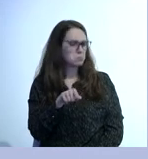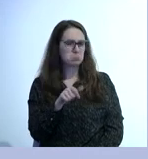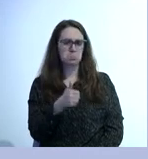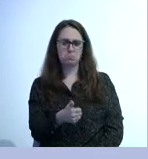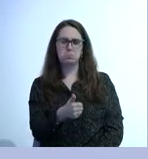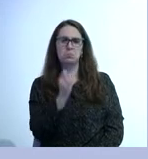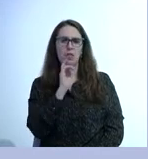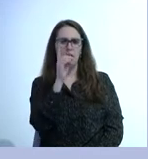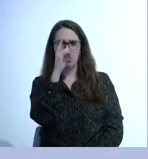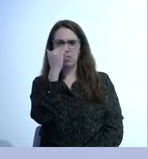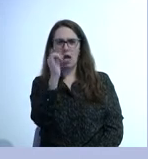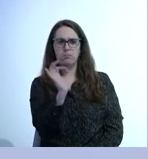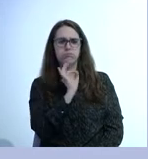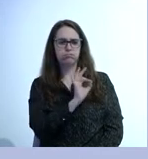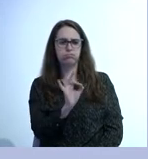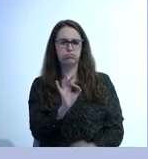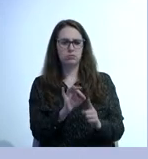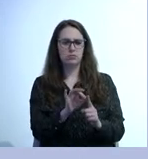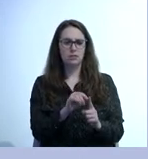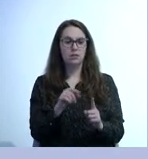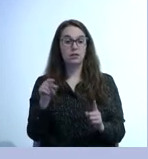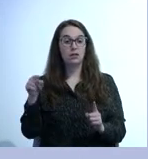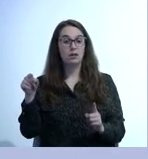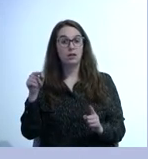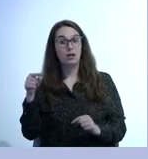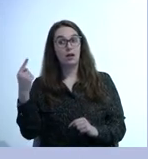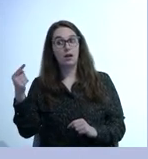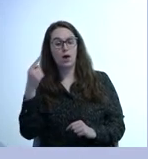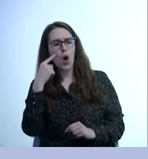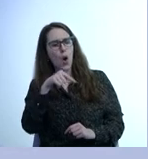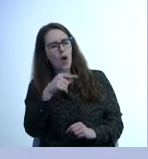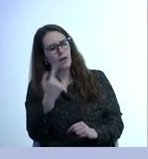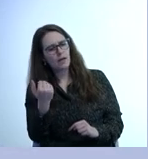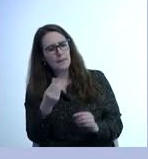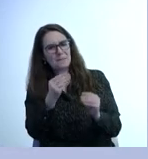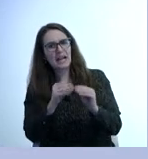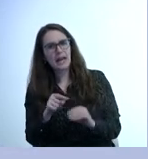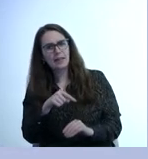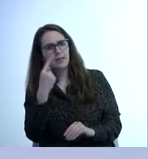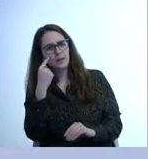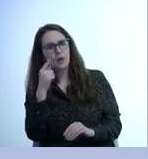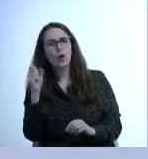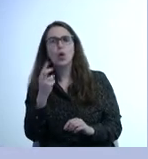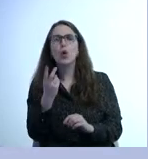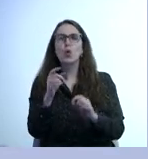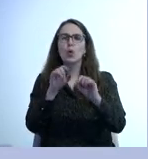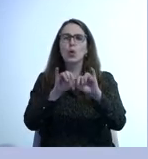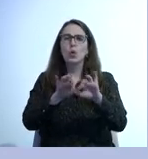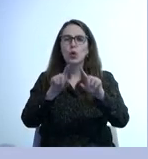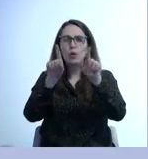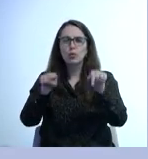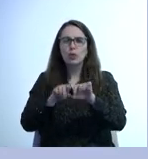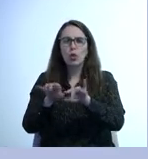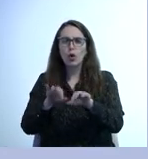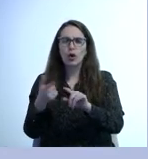ideia, e diz-se a alguém do estúdio, põe isto no computador, a dimensão é mais ou